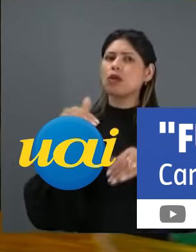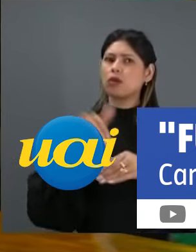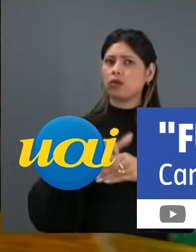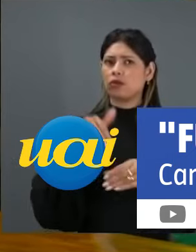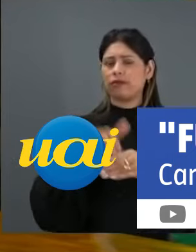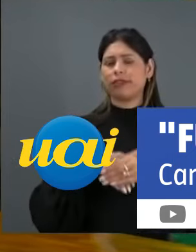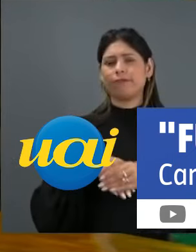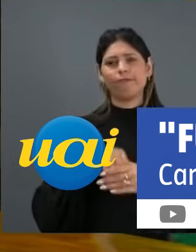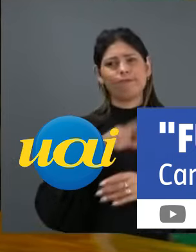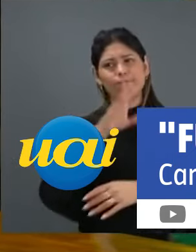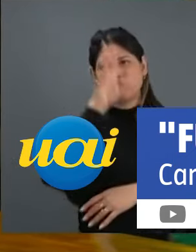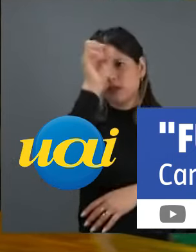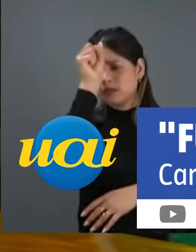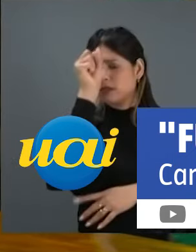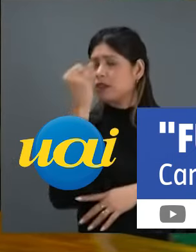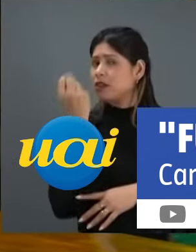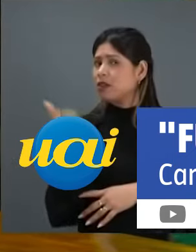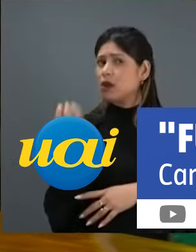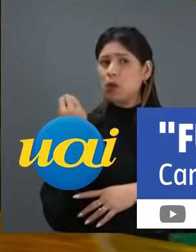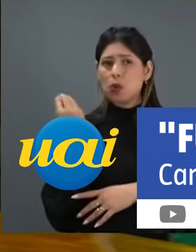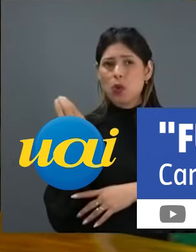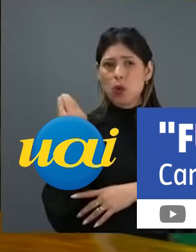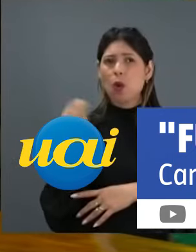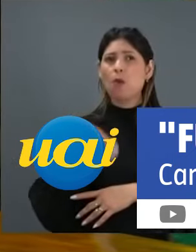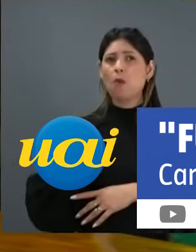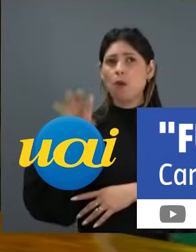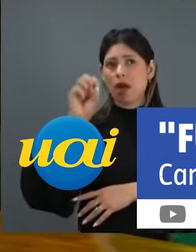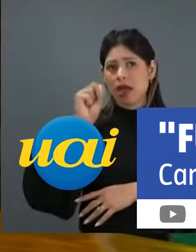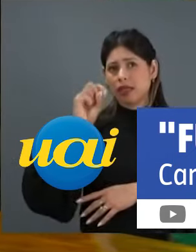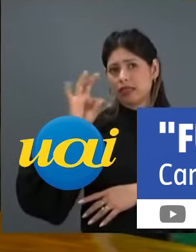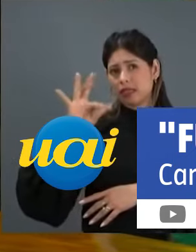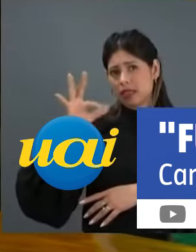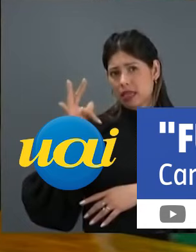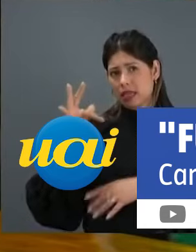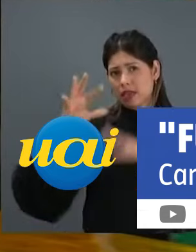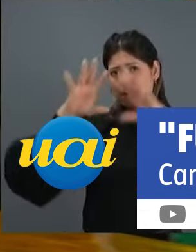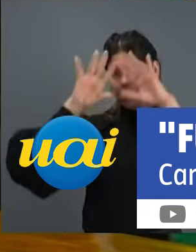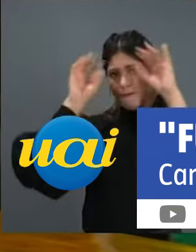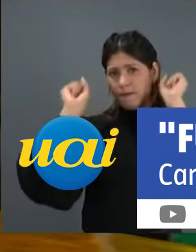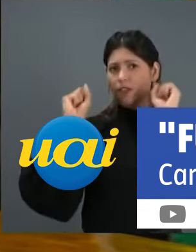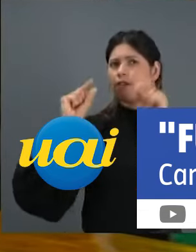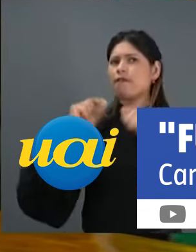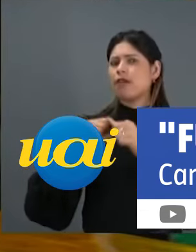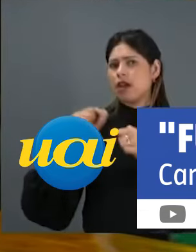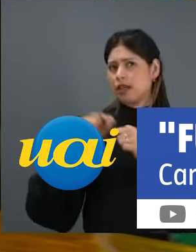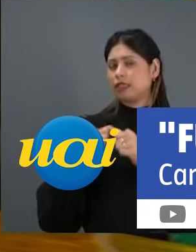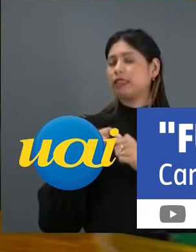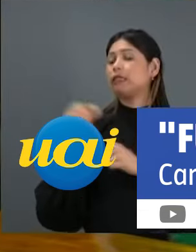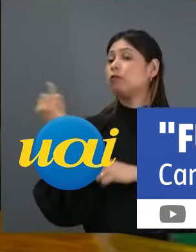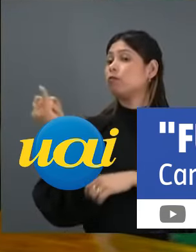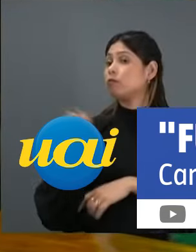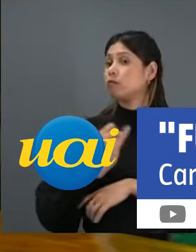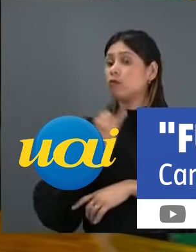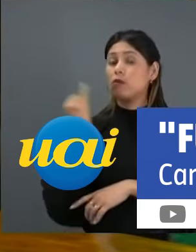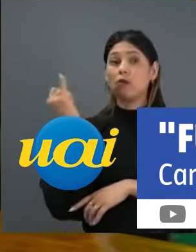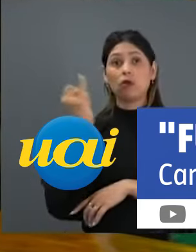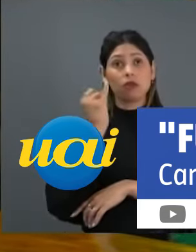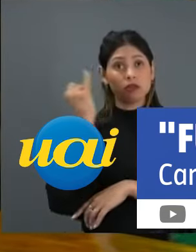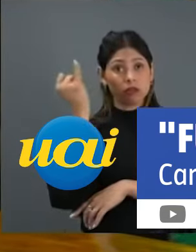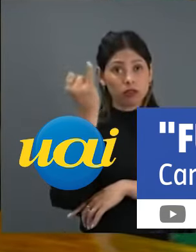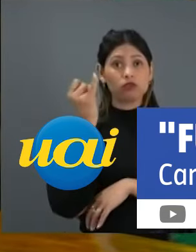Supremo Tribunal Federal, Tribunal Superior Eleitoral já fazem isso e é importante que isso esteja numa